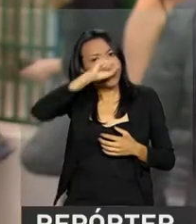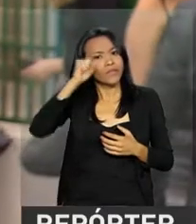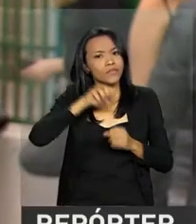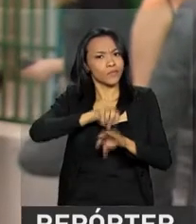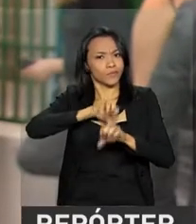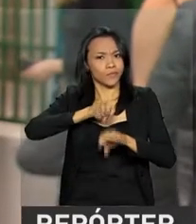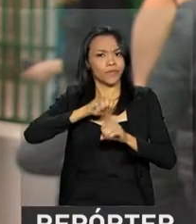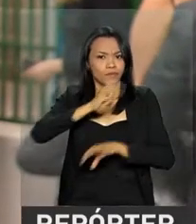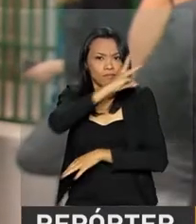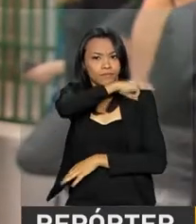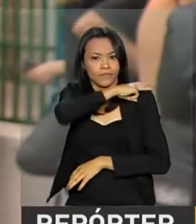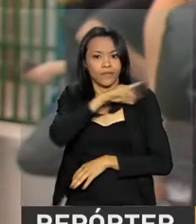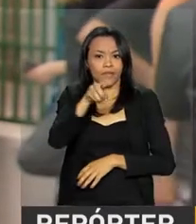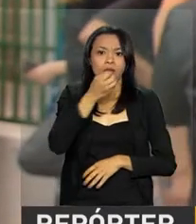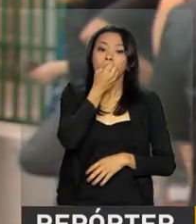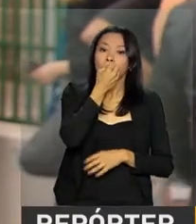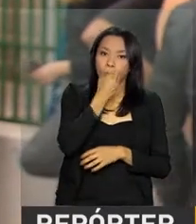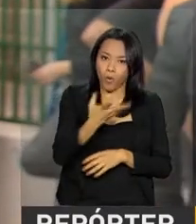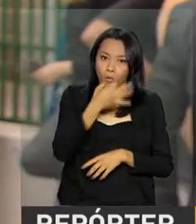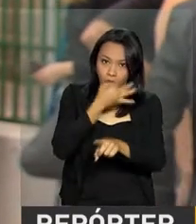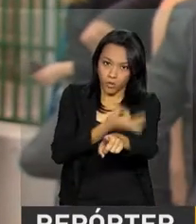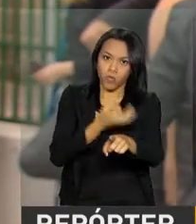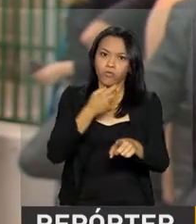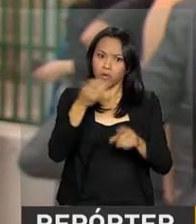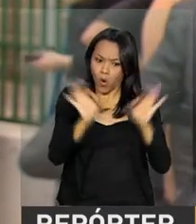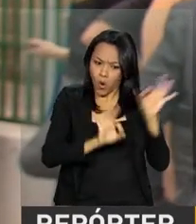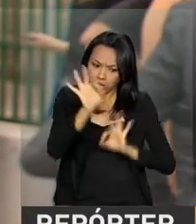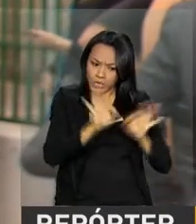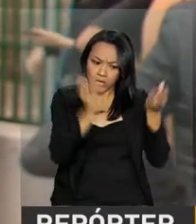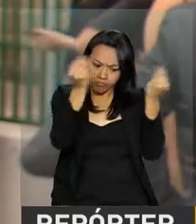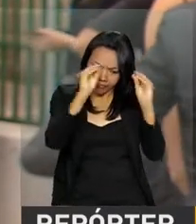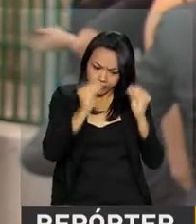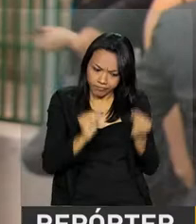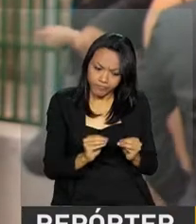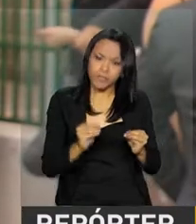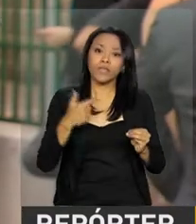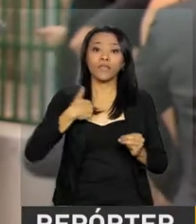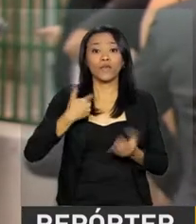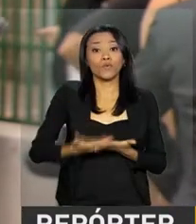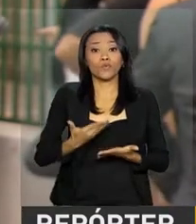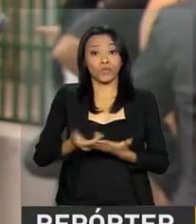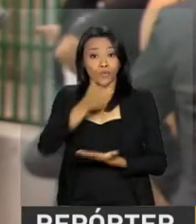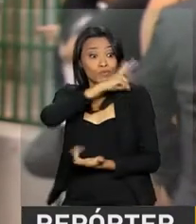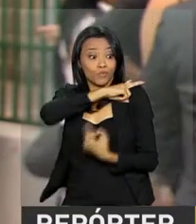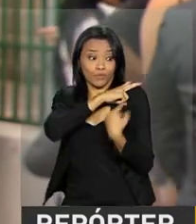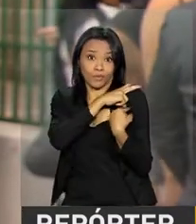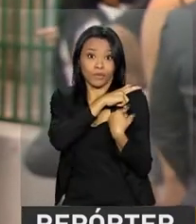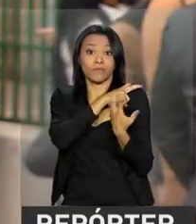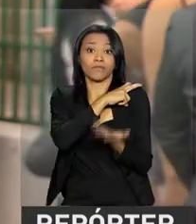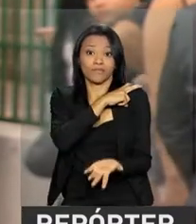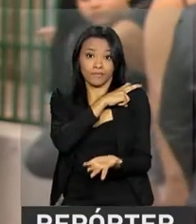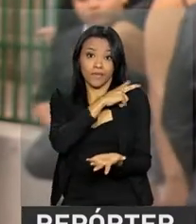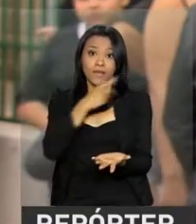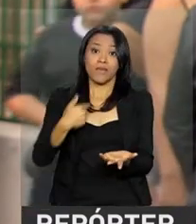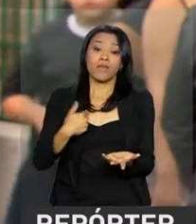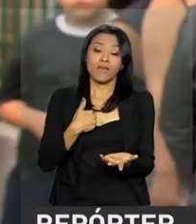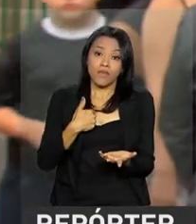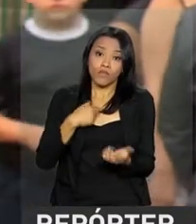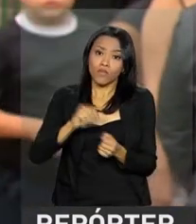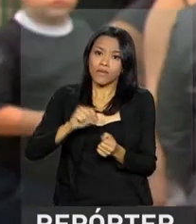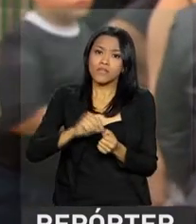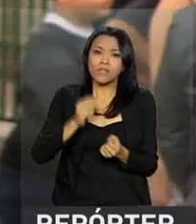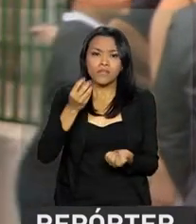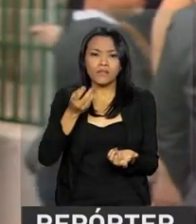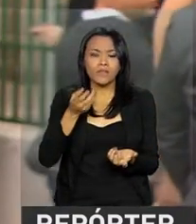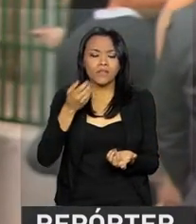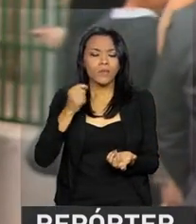As questões foram bem elaboradas, difícil entendimento pelo fato de eu estar no segundo ano do ensino médio. E eu estou fazendo essa prova mais ou